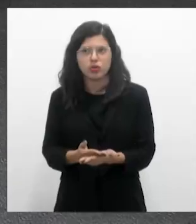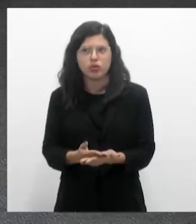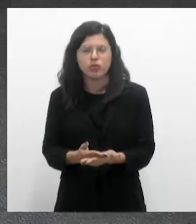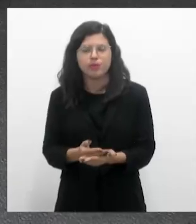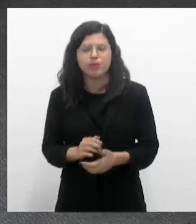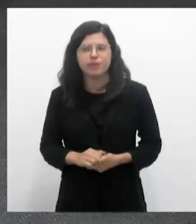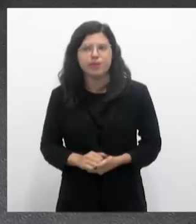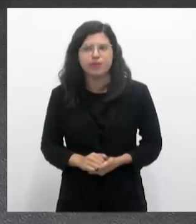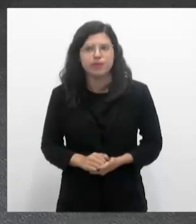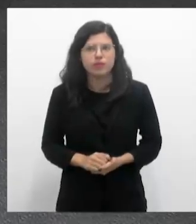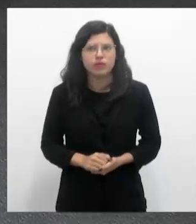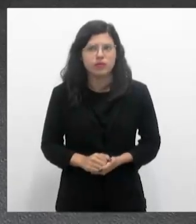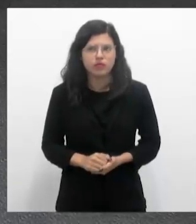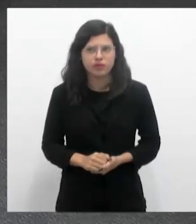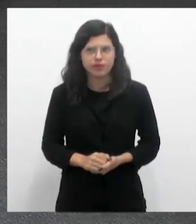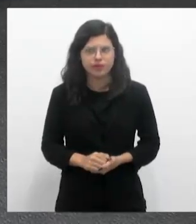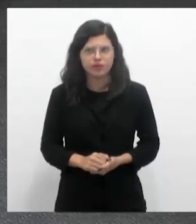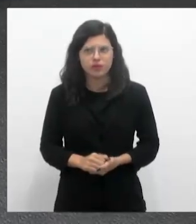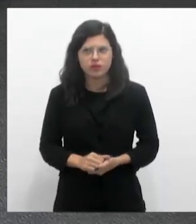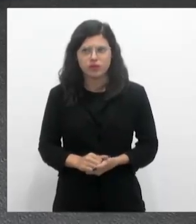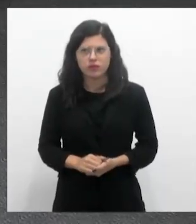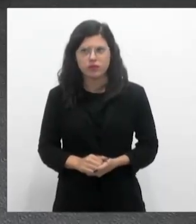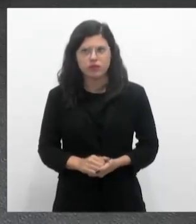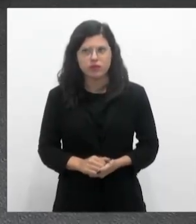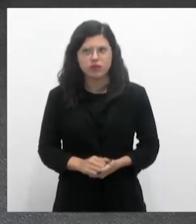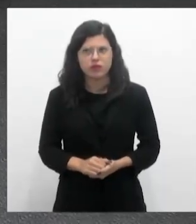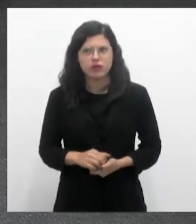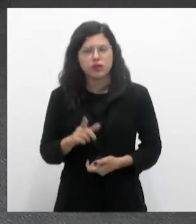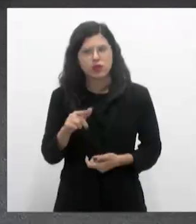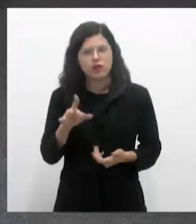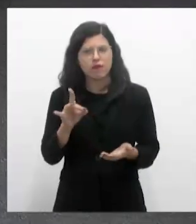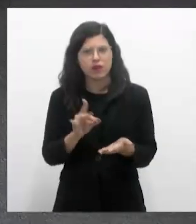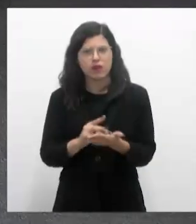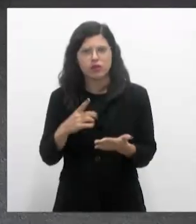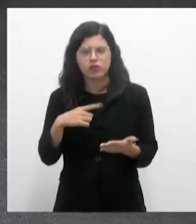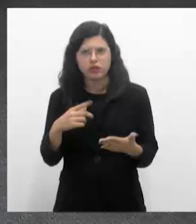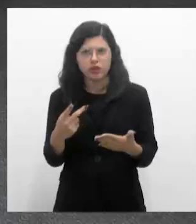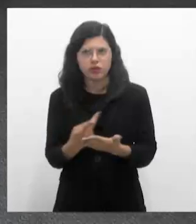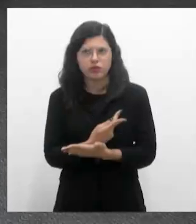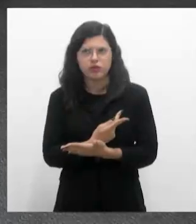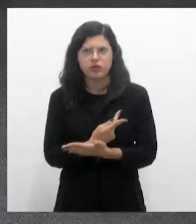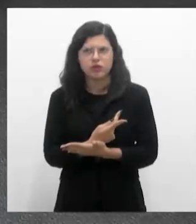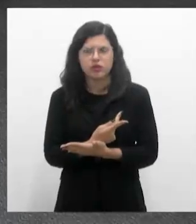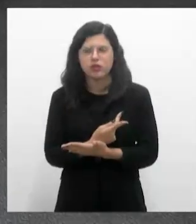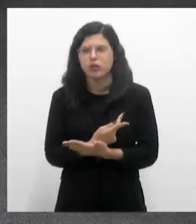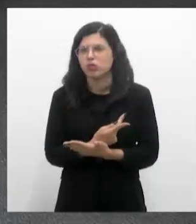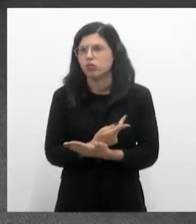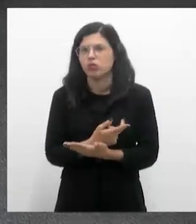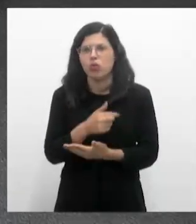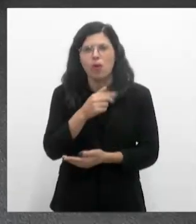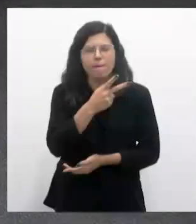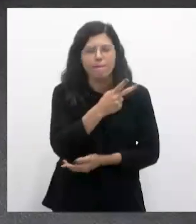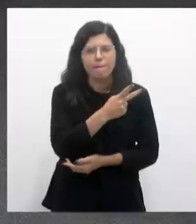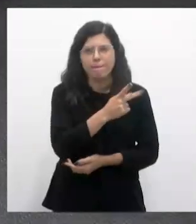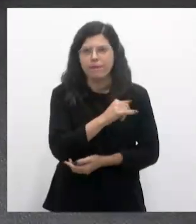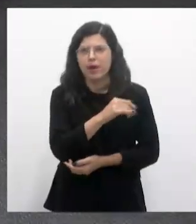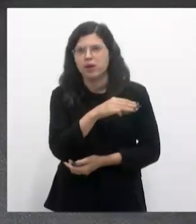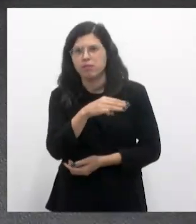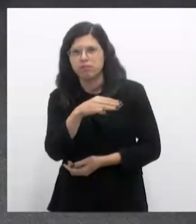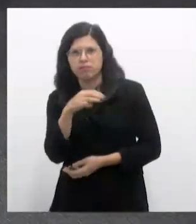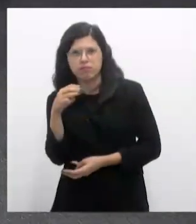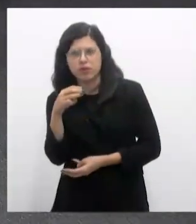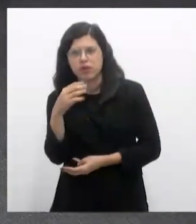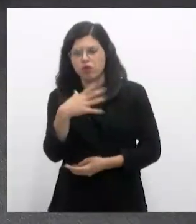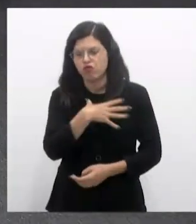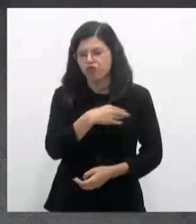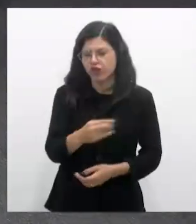máxima, ela se torna cada vez mais verdade. A fruta não cai longe do pé.